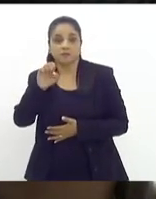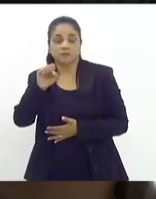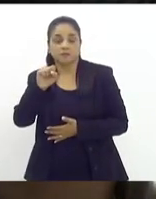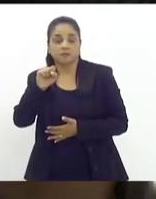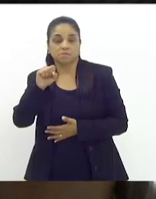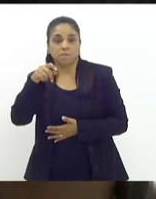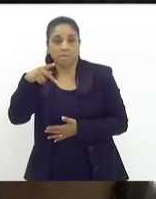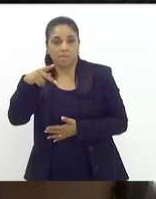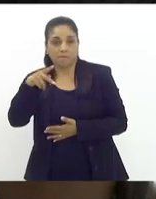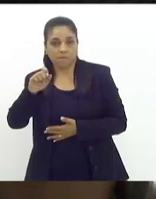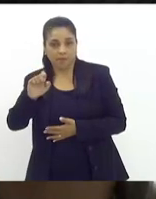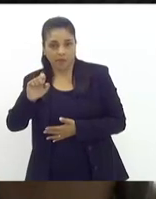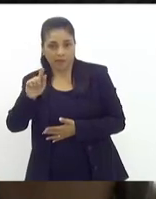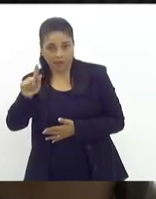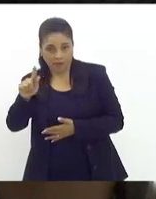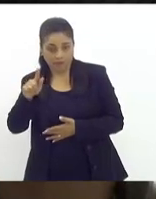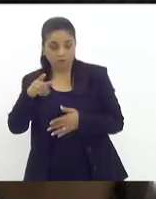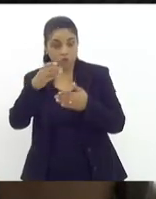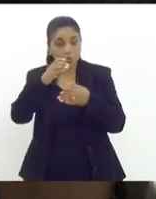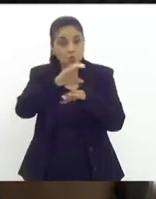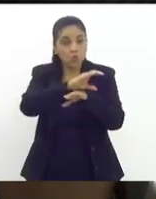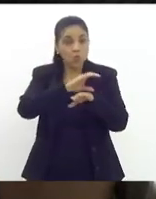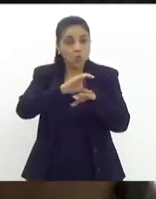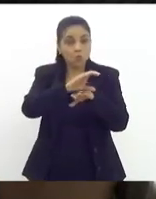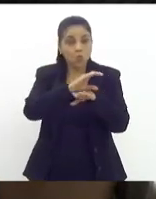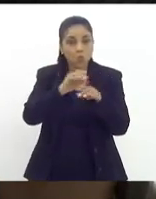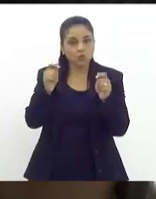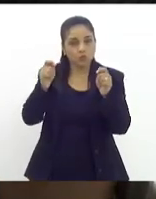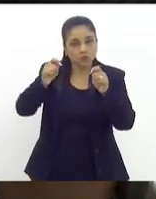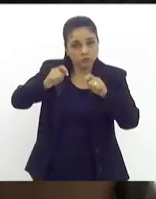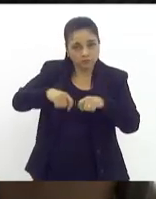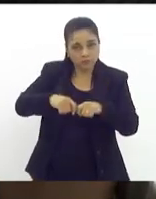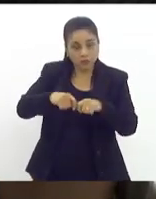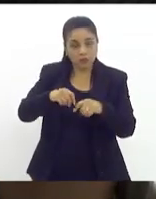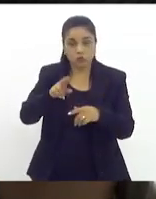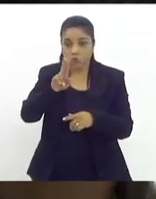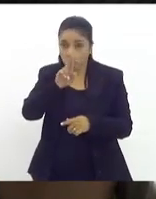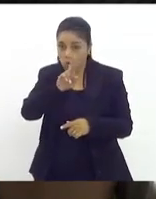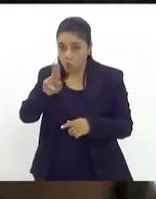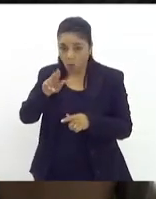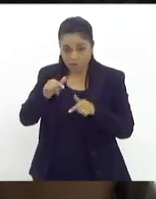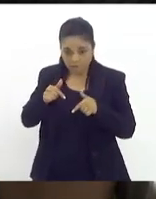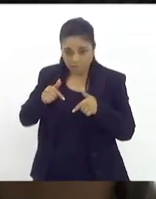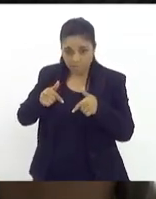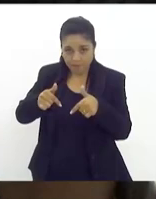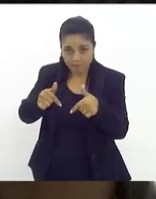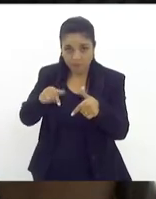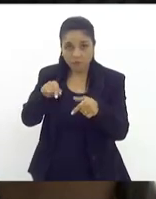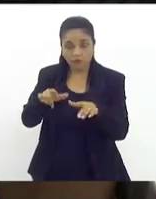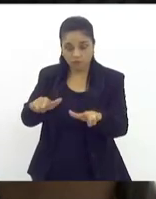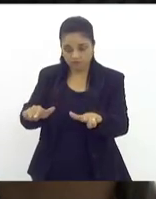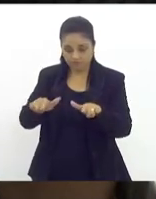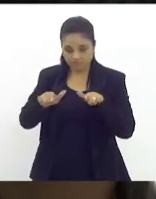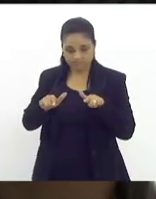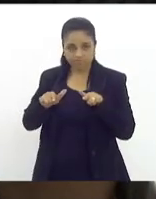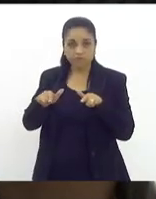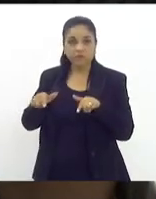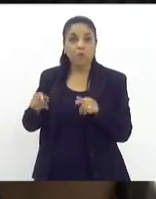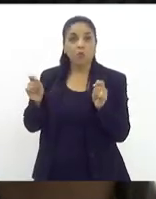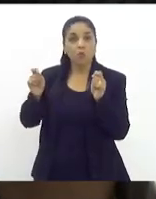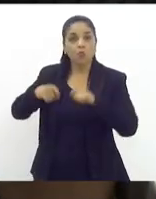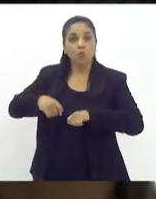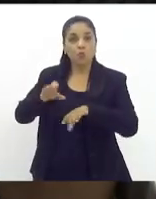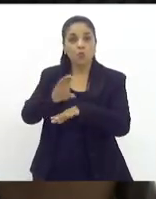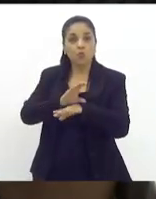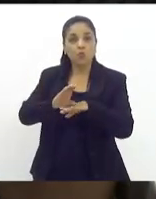de capacitação, porque a tua nomeação só passava a vigir quando você entregasse o diploma da capacitação.